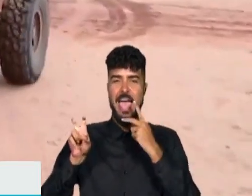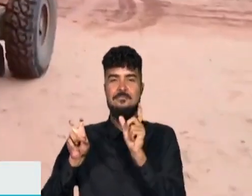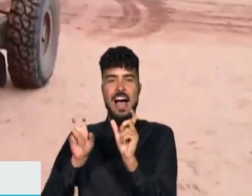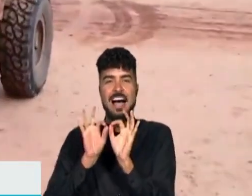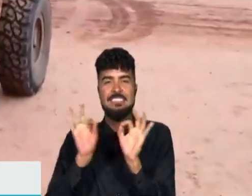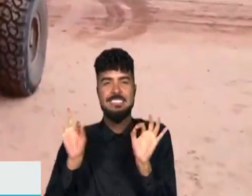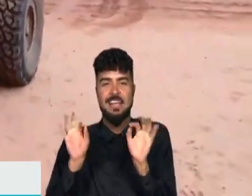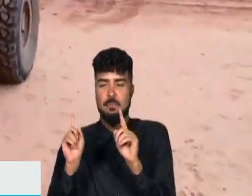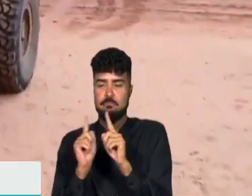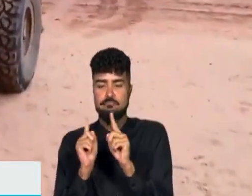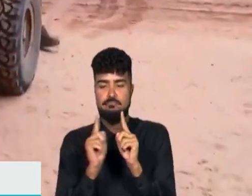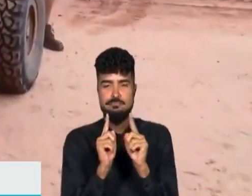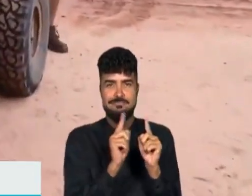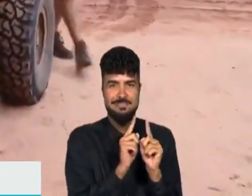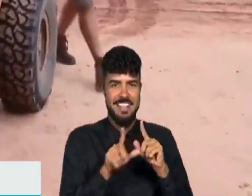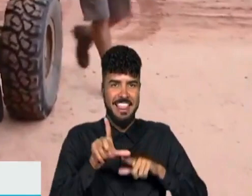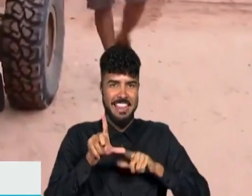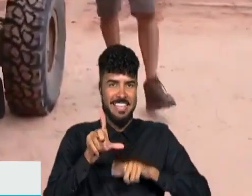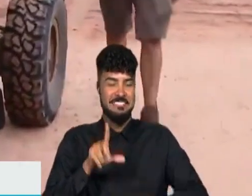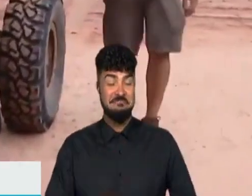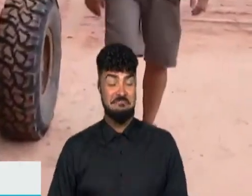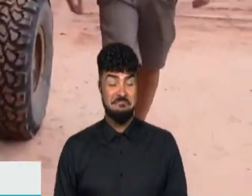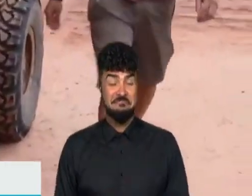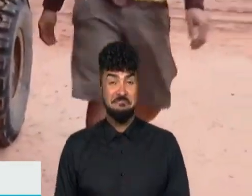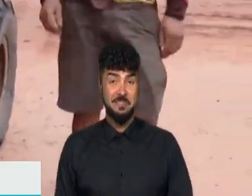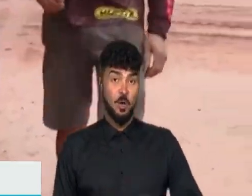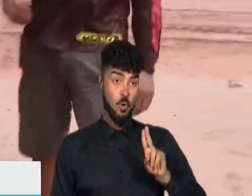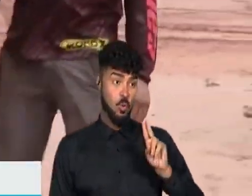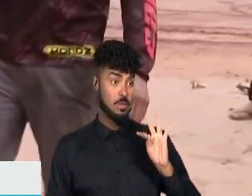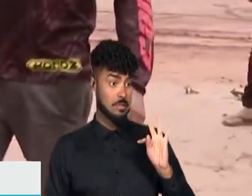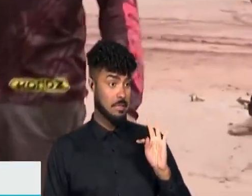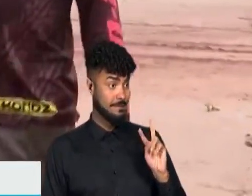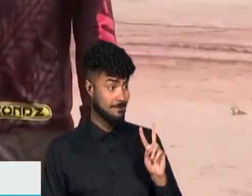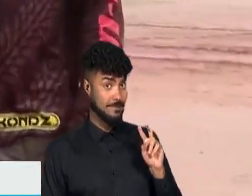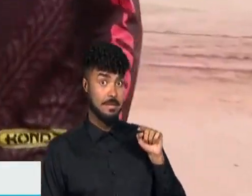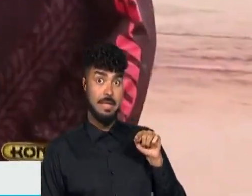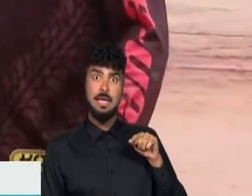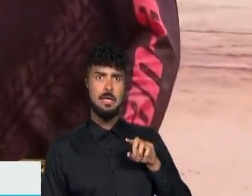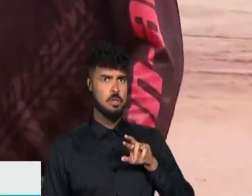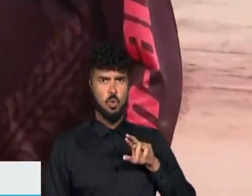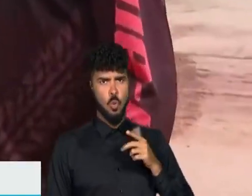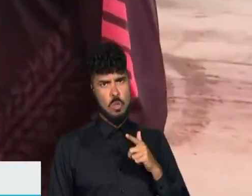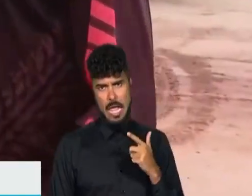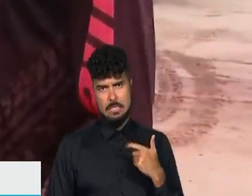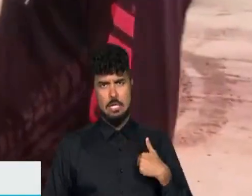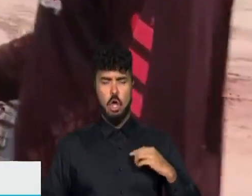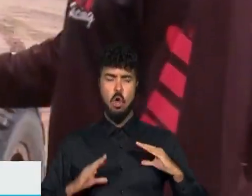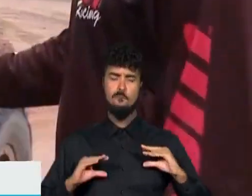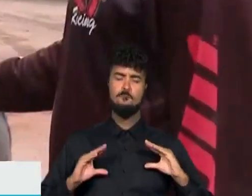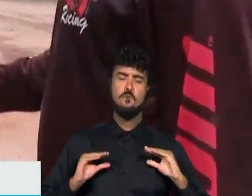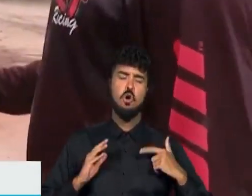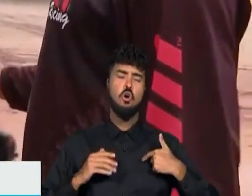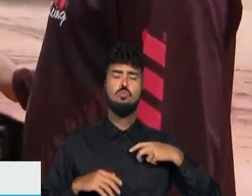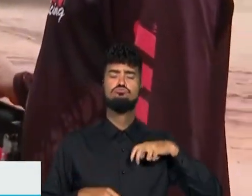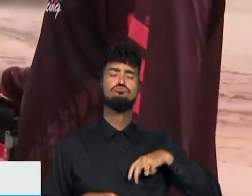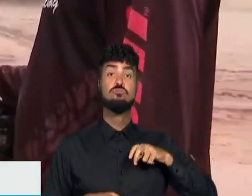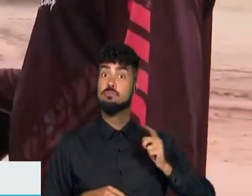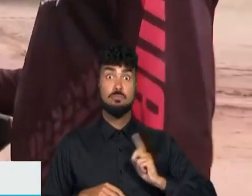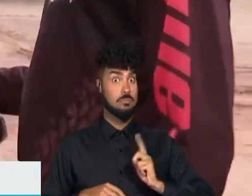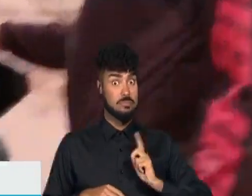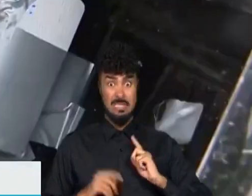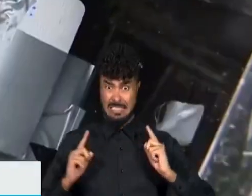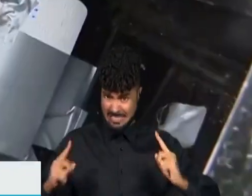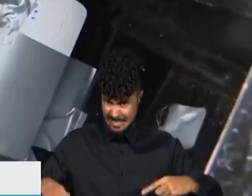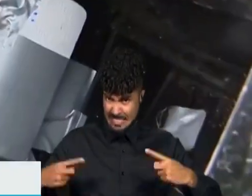Vehicle. UTV não prioriza conforto. O lance é garantir condução